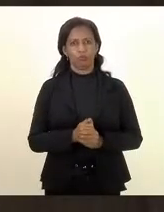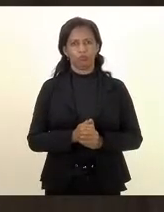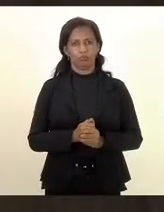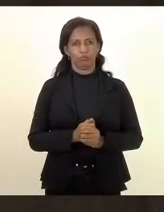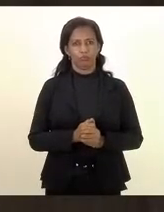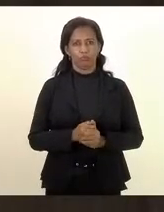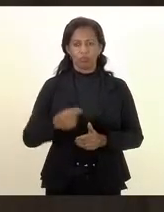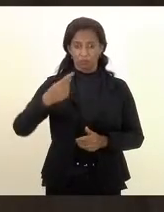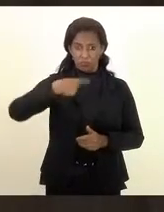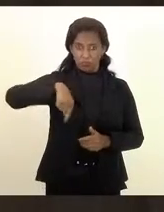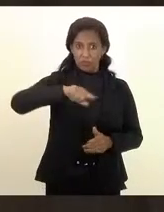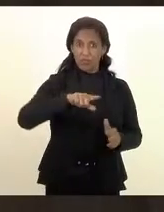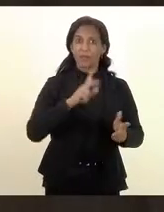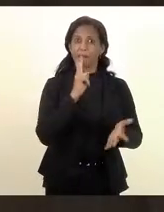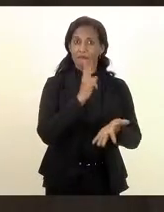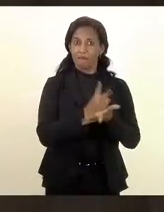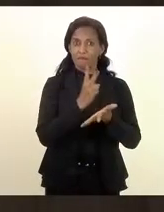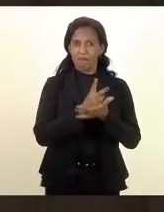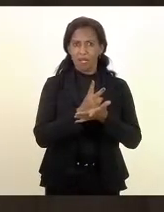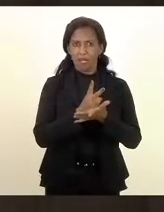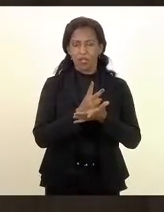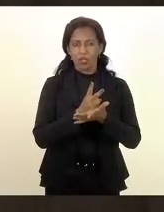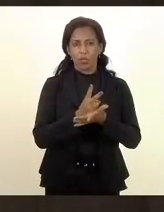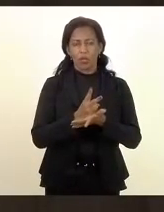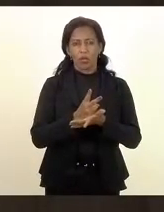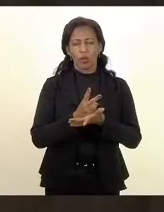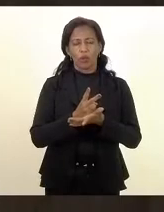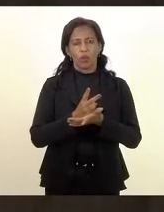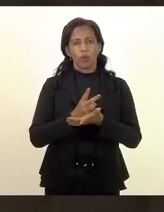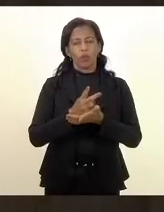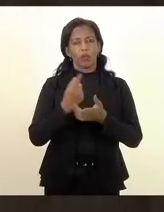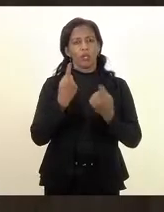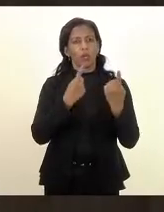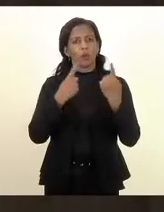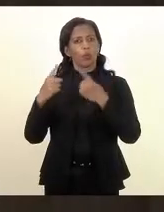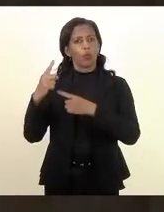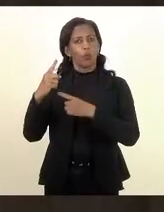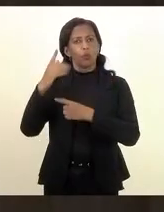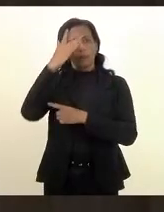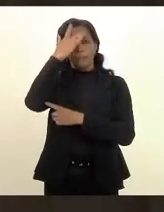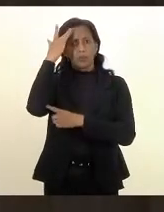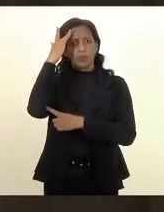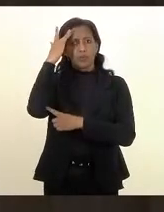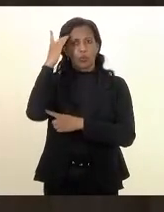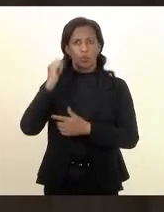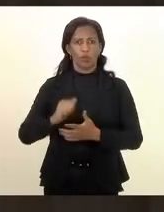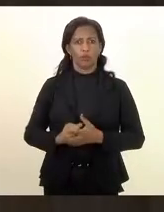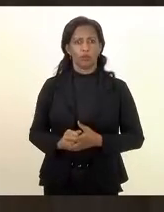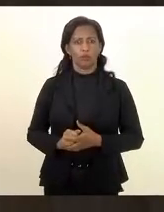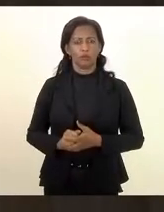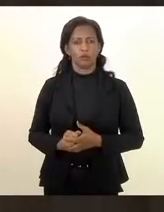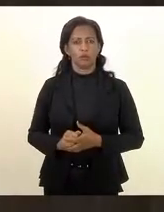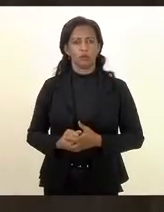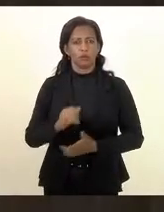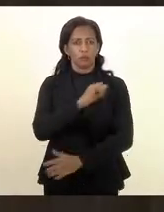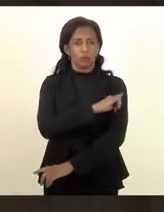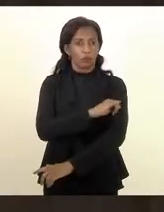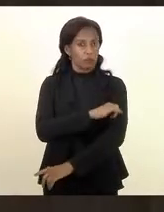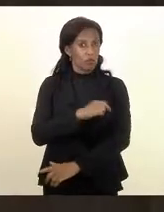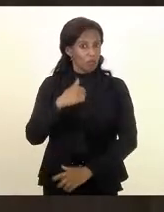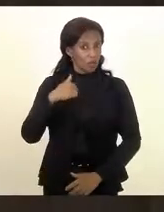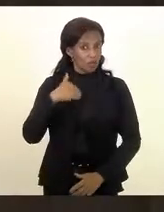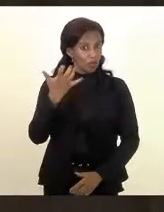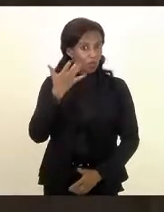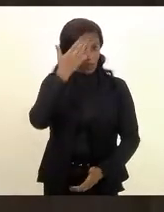esses mesmos que tiram um sono da sociedade do Rio de Janeiro o Rafael Montenegro vai delatar e eu quero acreditar que não tem o